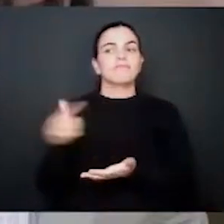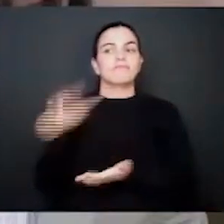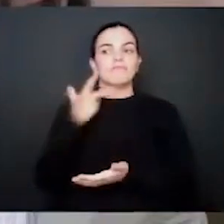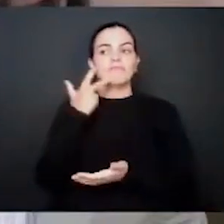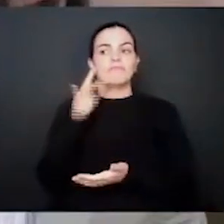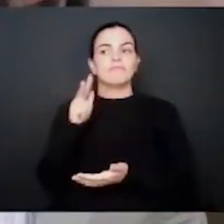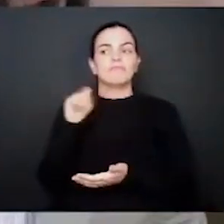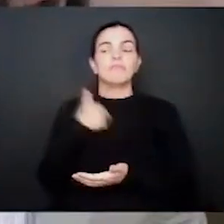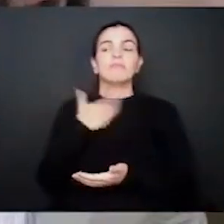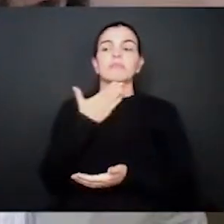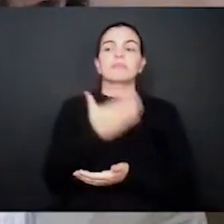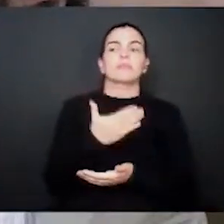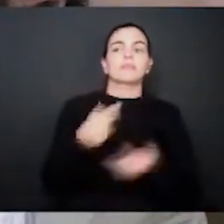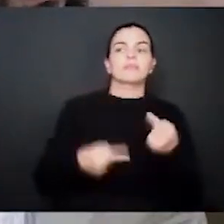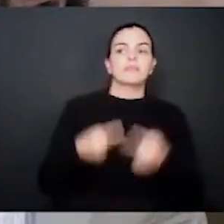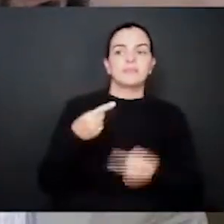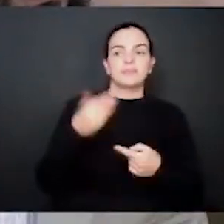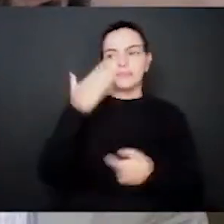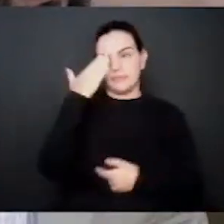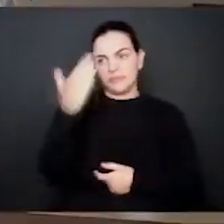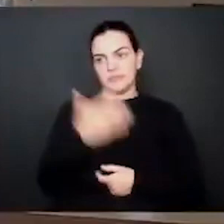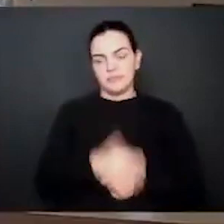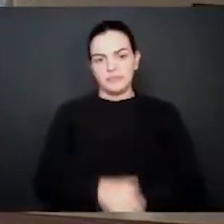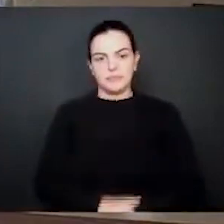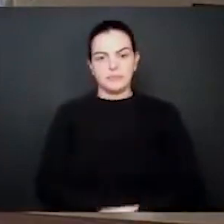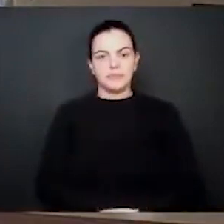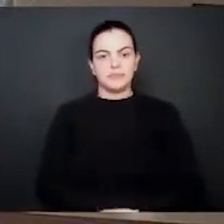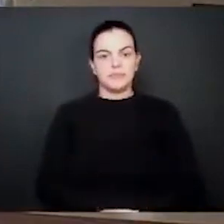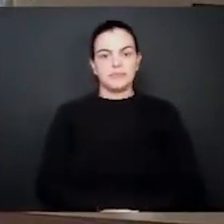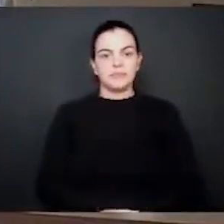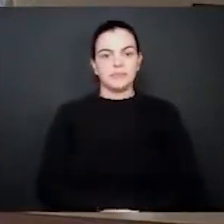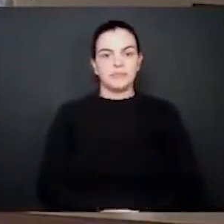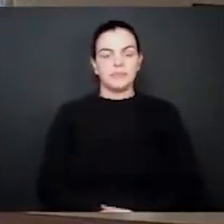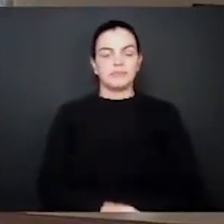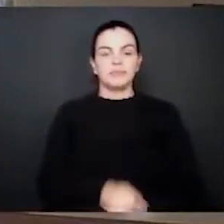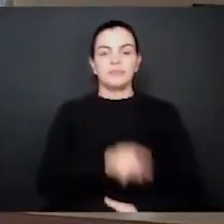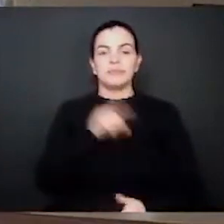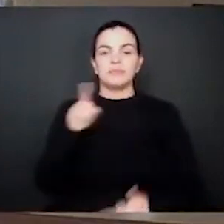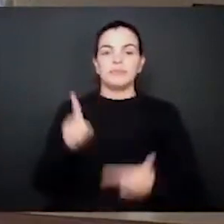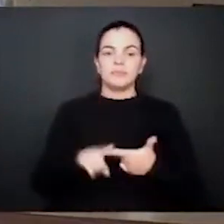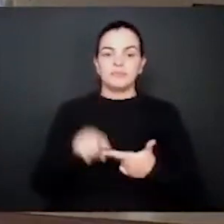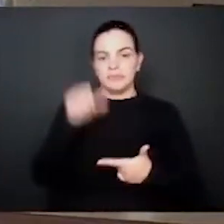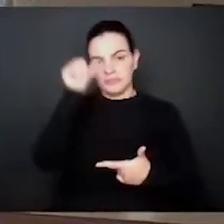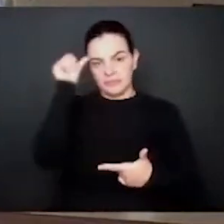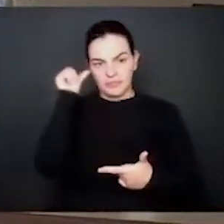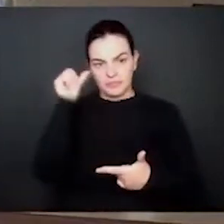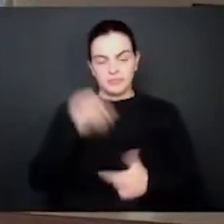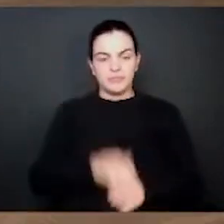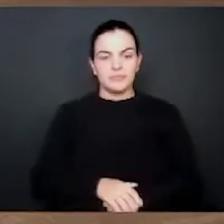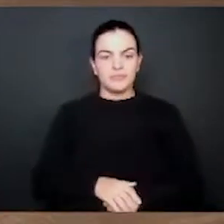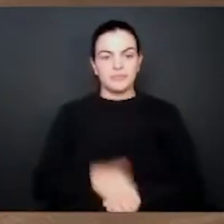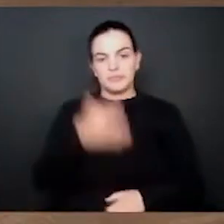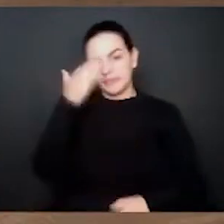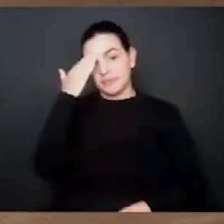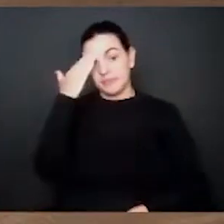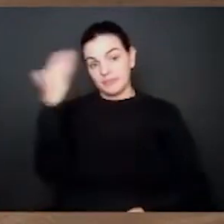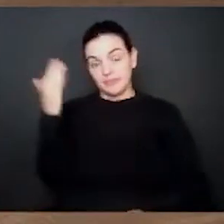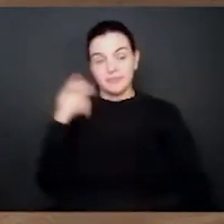discutir posteriormente. Obrigado. Ok, então, vereador Serginho do Posto. Obrigado,